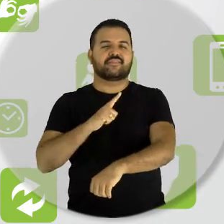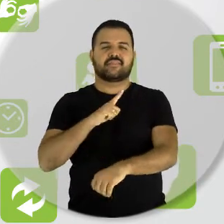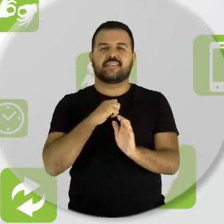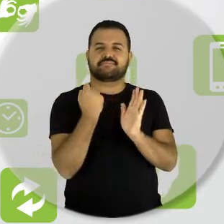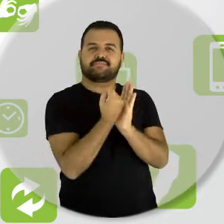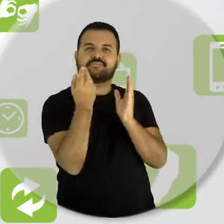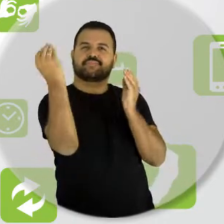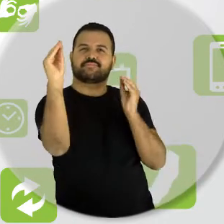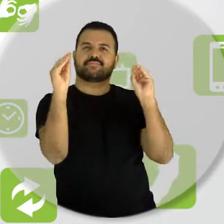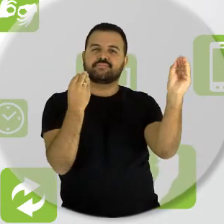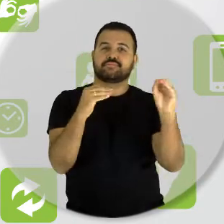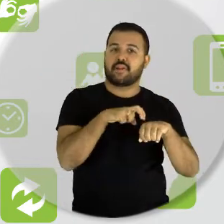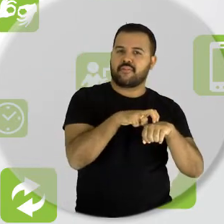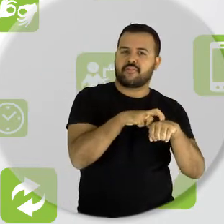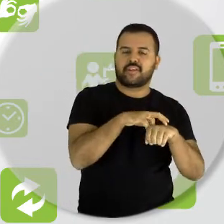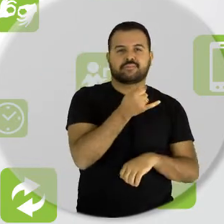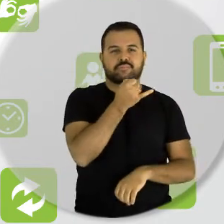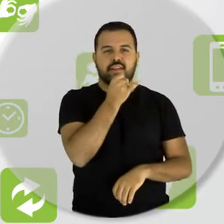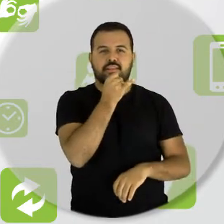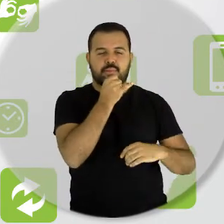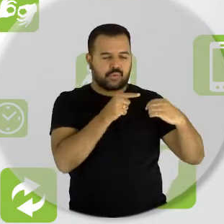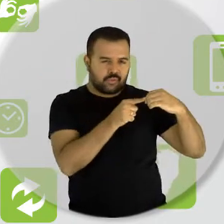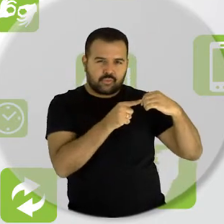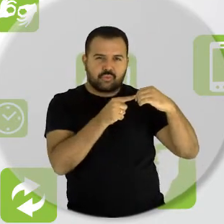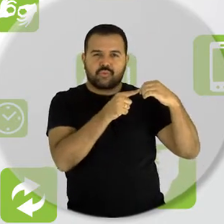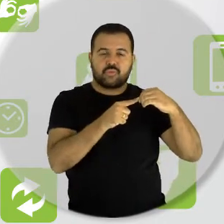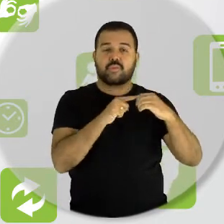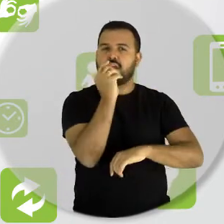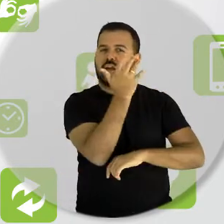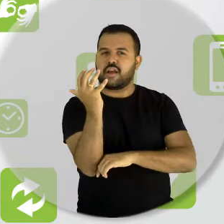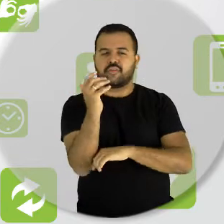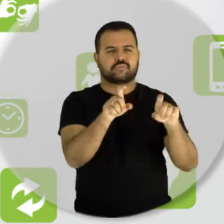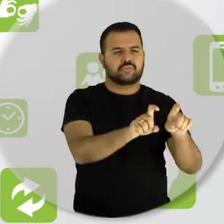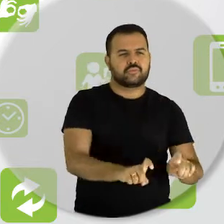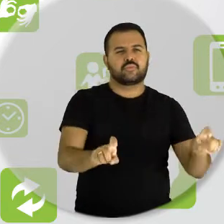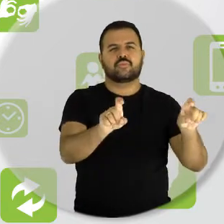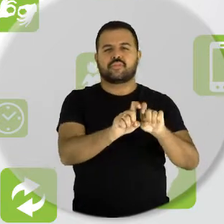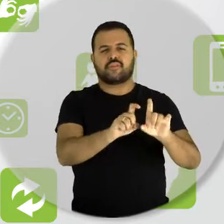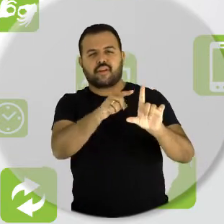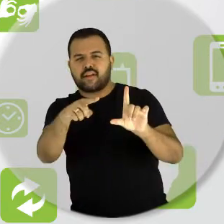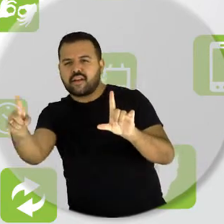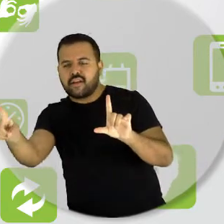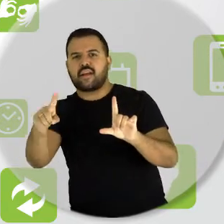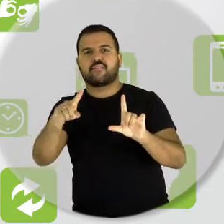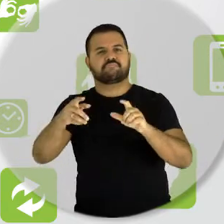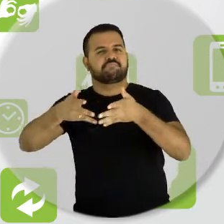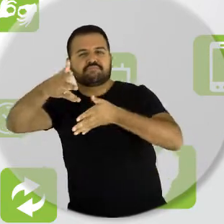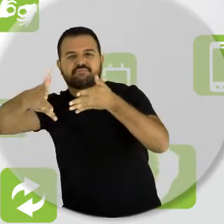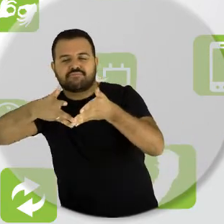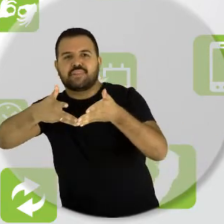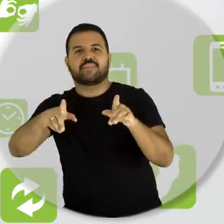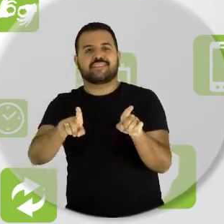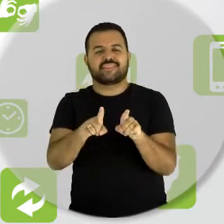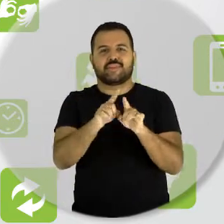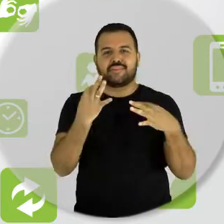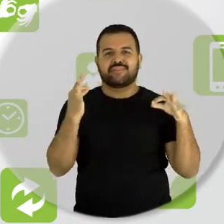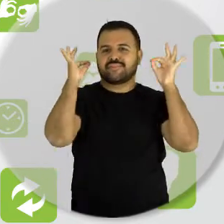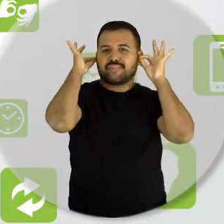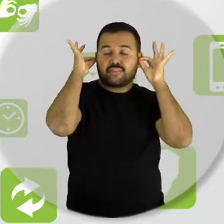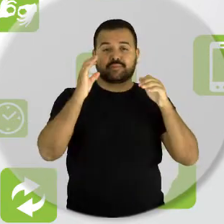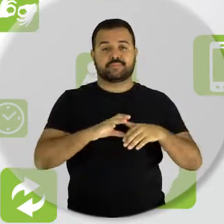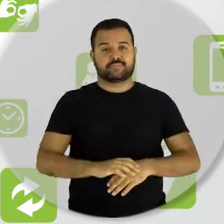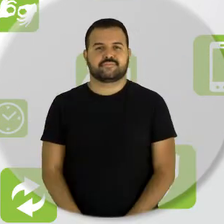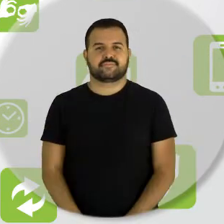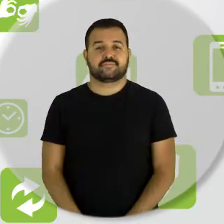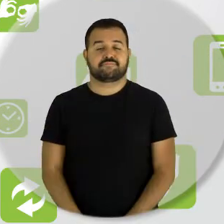com diversos itens verdes, como lupa, livros, árvore, computador, gráficos, sinal de Libras